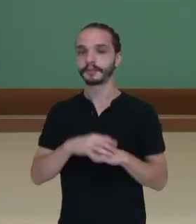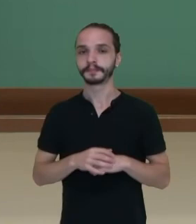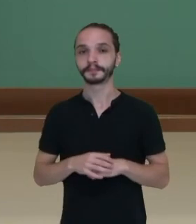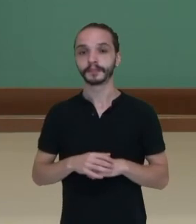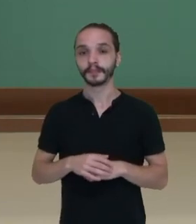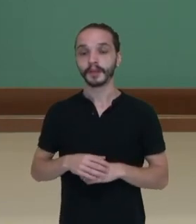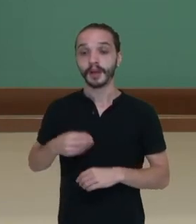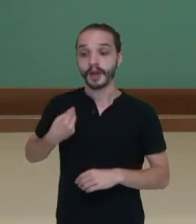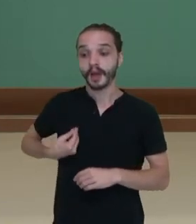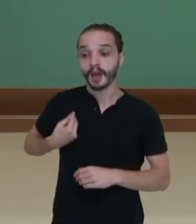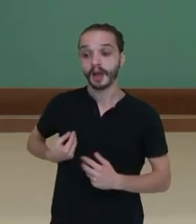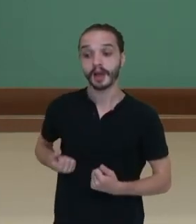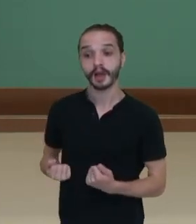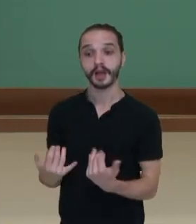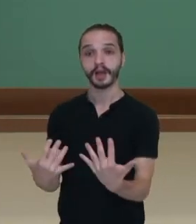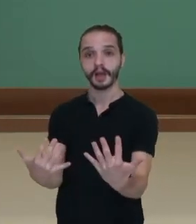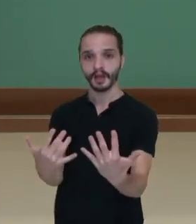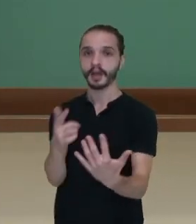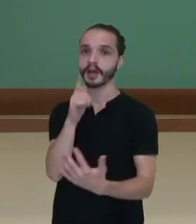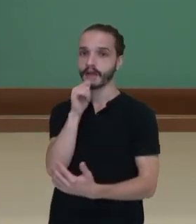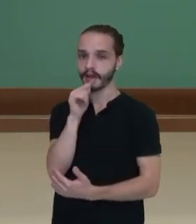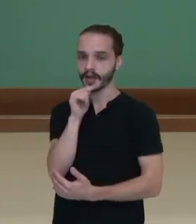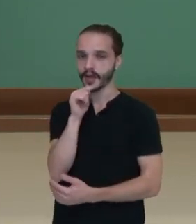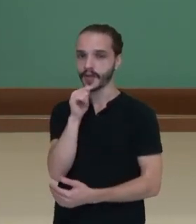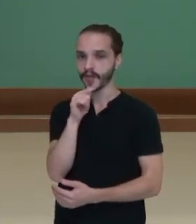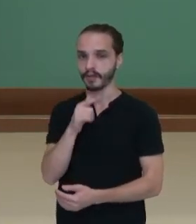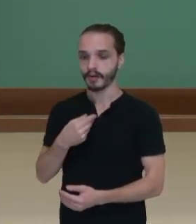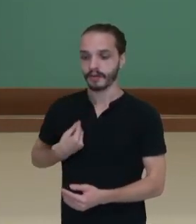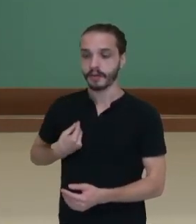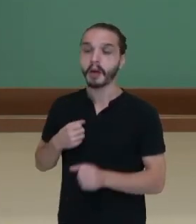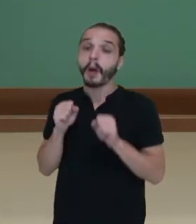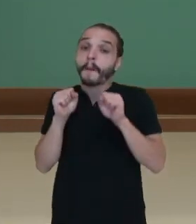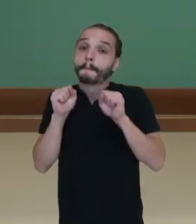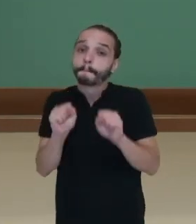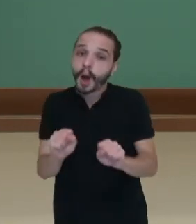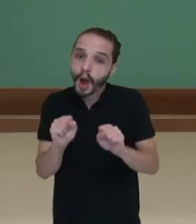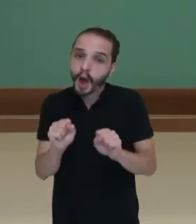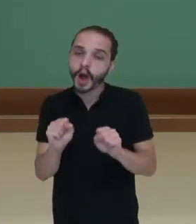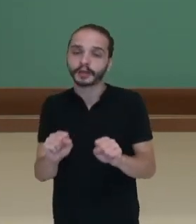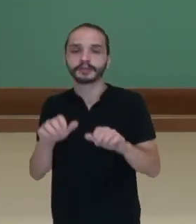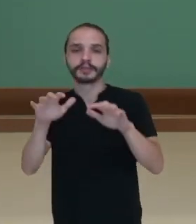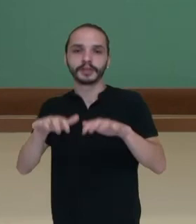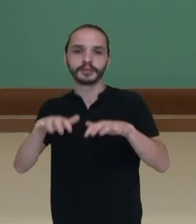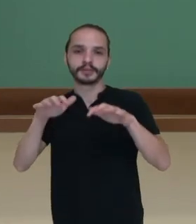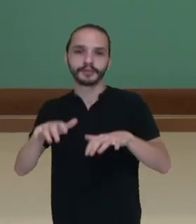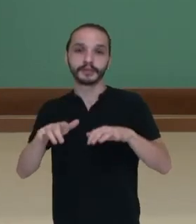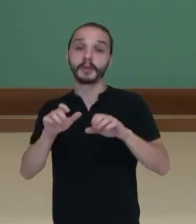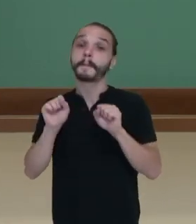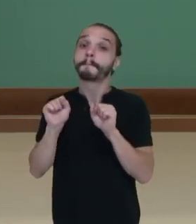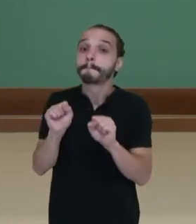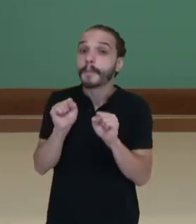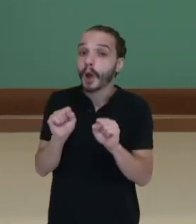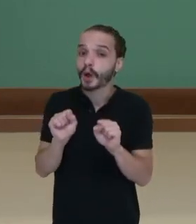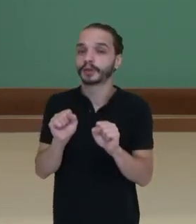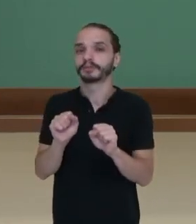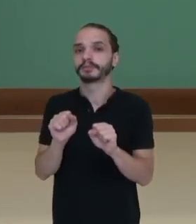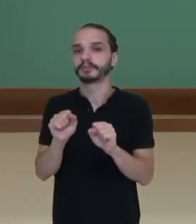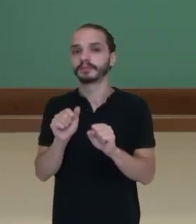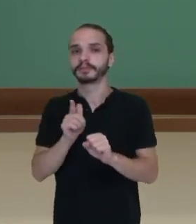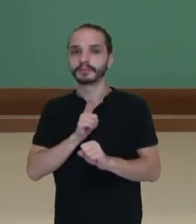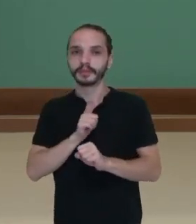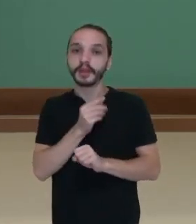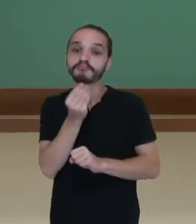está molhada, então pode ter chovido, um condicionante, né? Associa-se a esse tipo